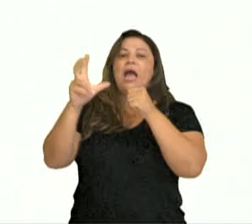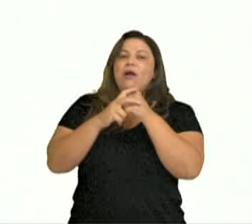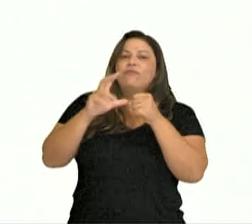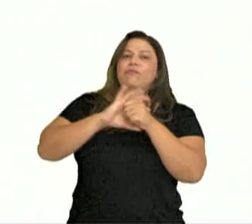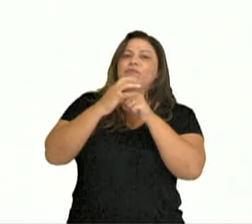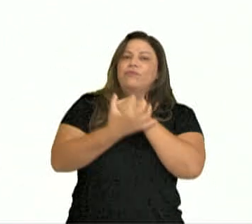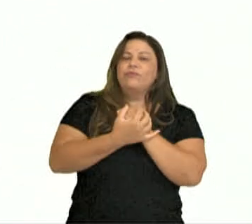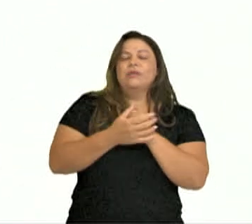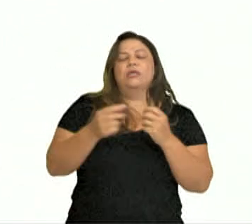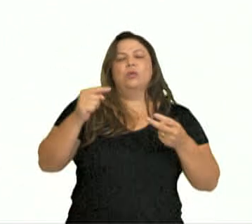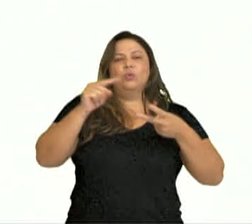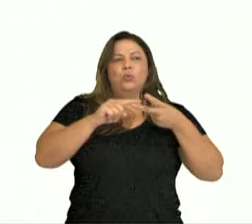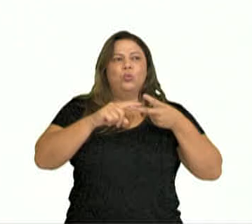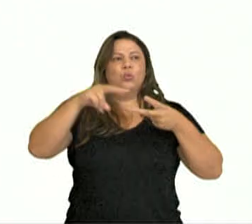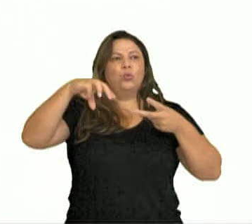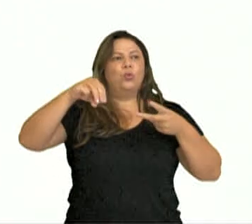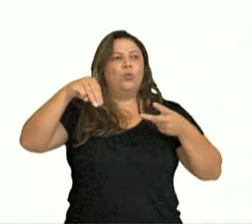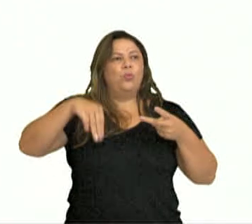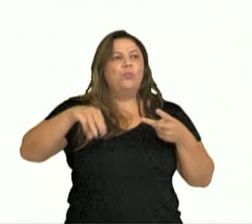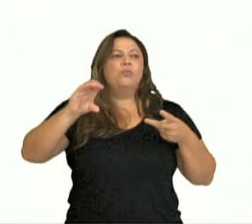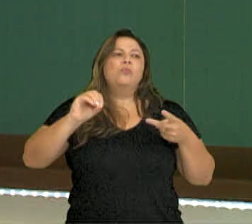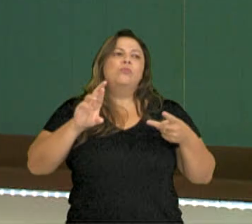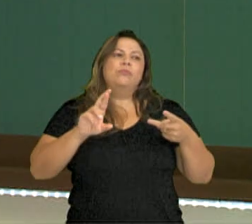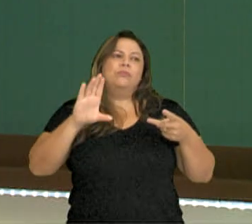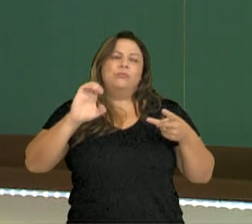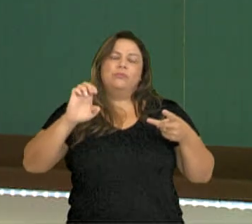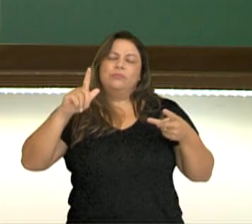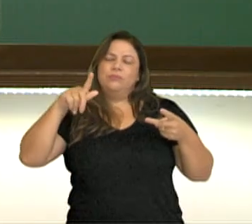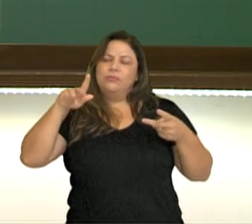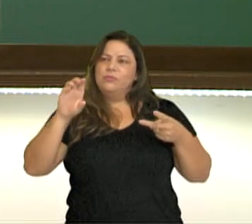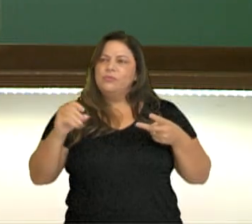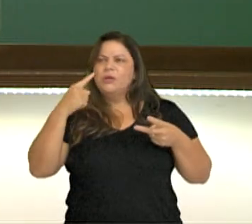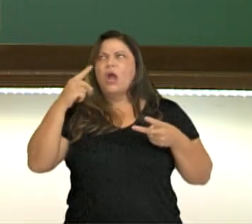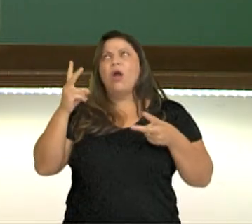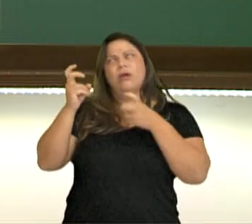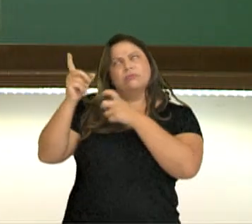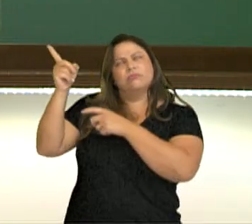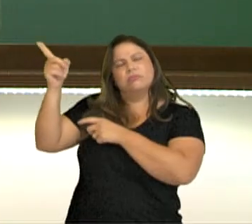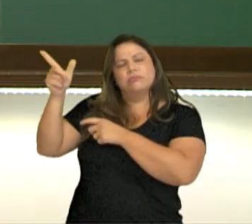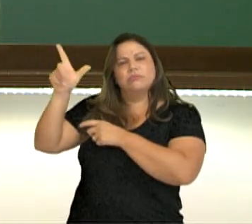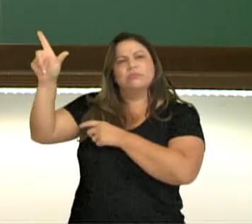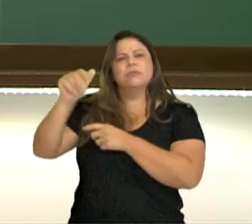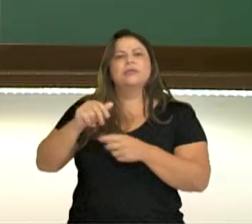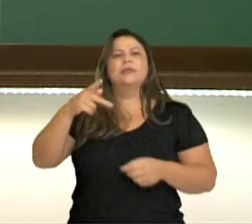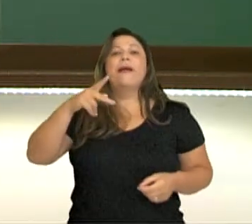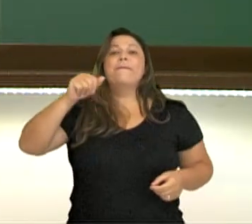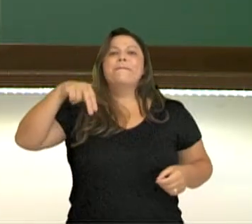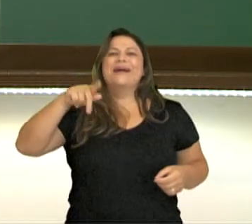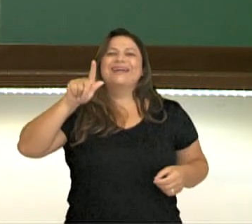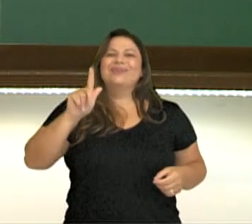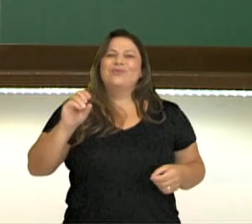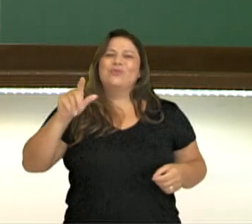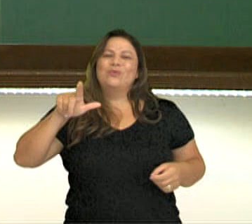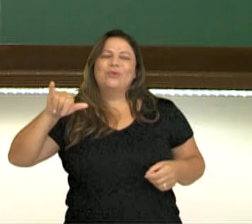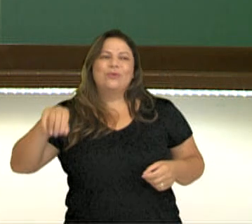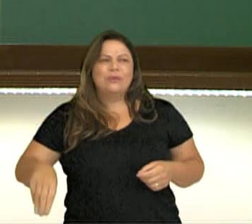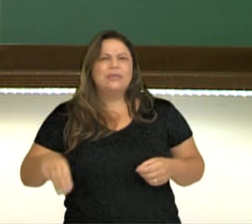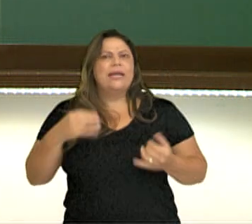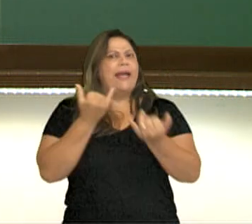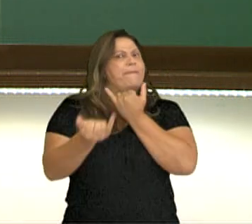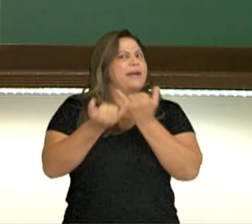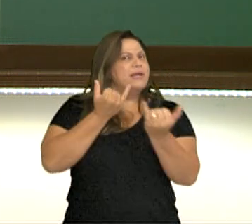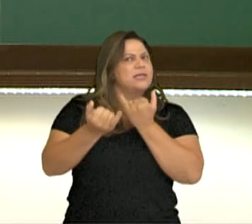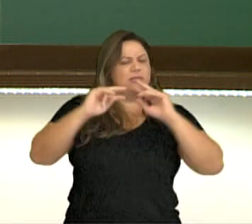morcego e do pangolim. Então foi visto ali que a sequência do RNA do vírus do pangolim é muito mais parecido com a do humano do que o